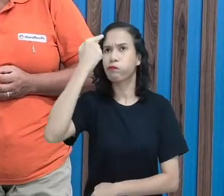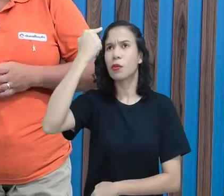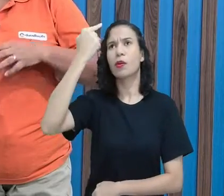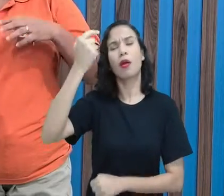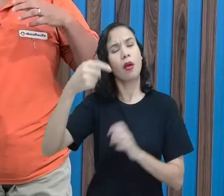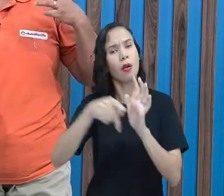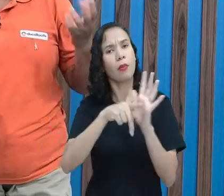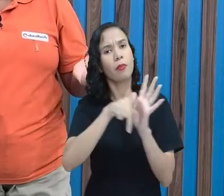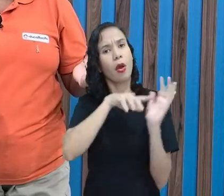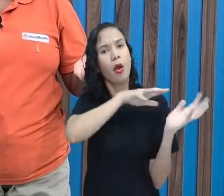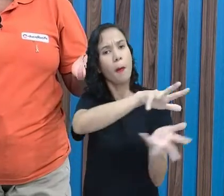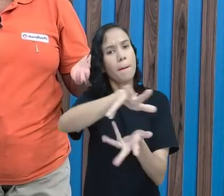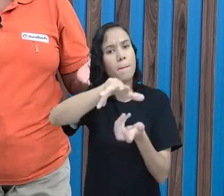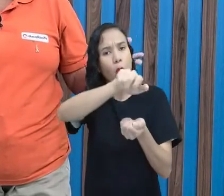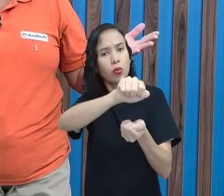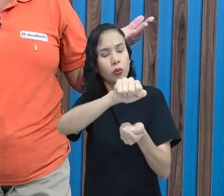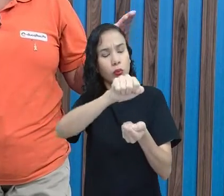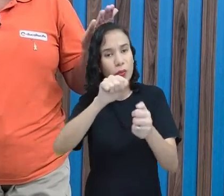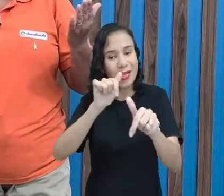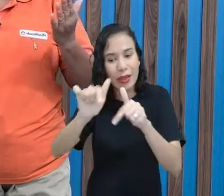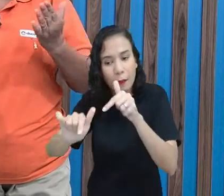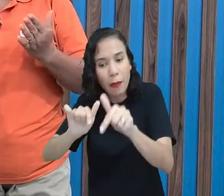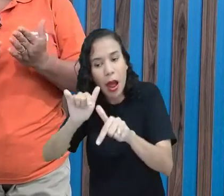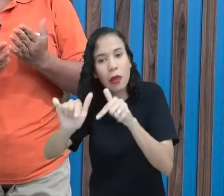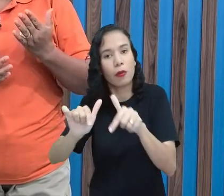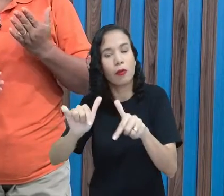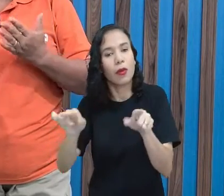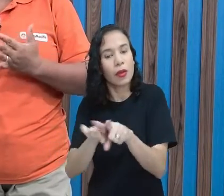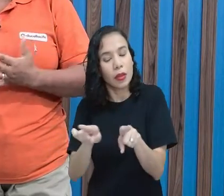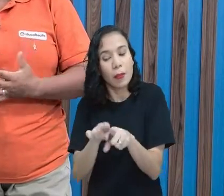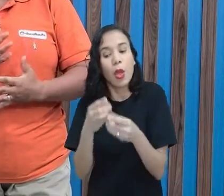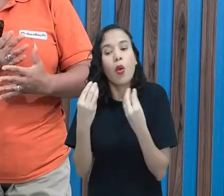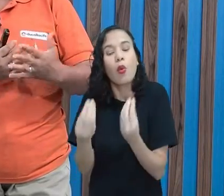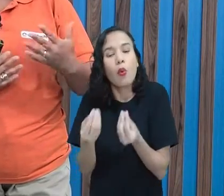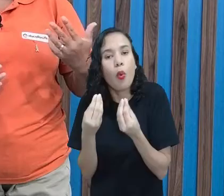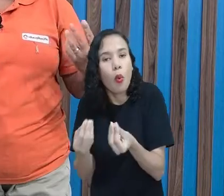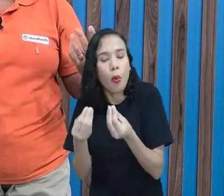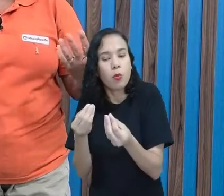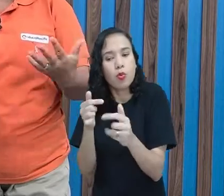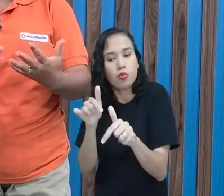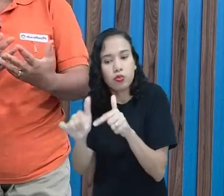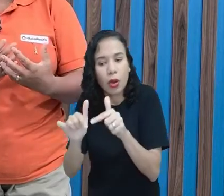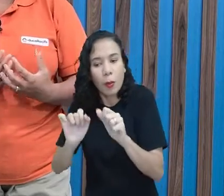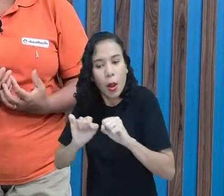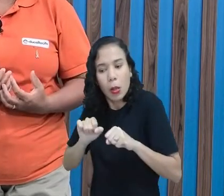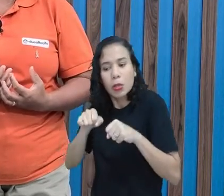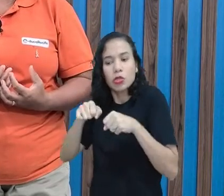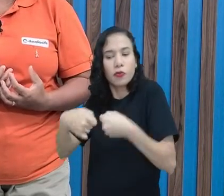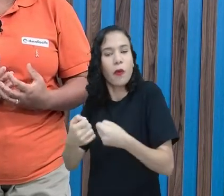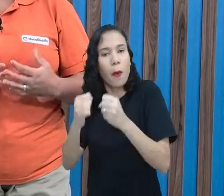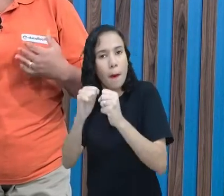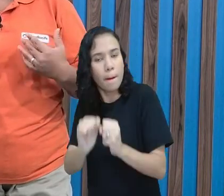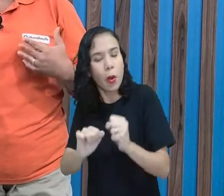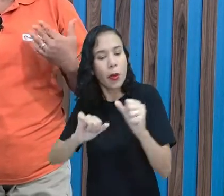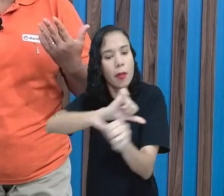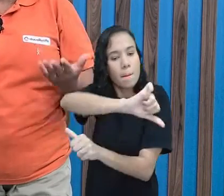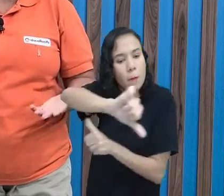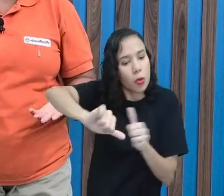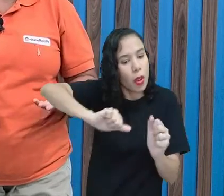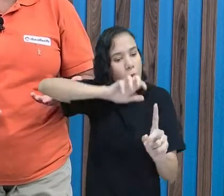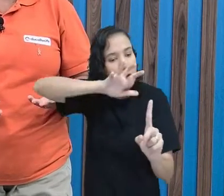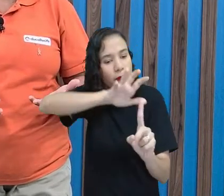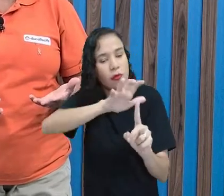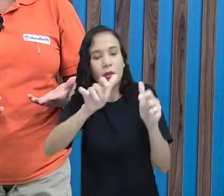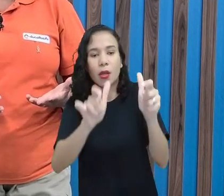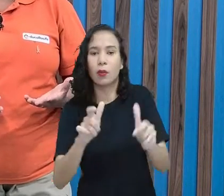mundo, no trabalho que a gente realiza e como este trabalho modifica o nosso redor. E como a gente se